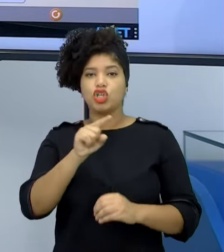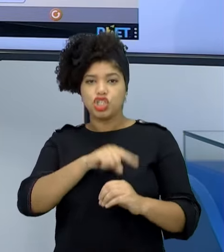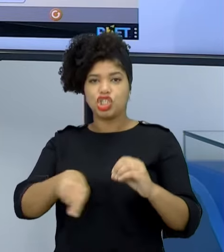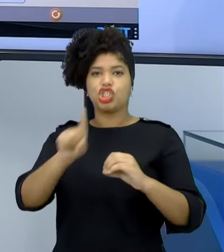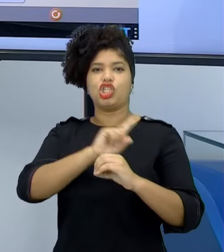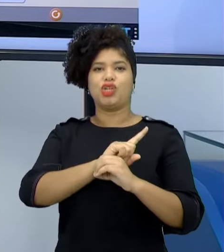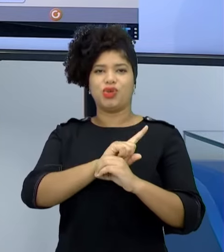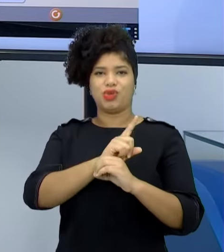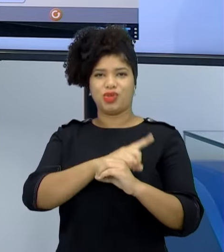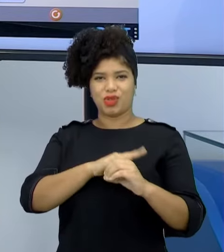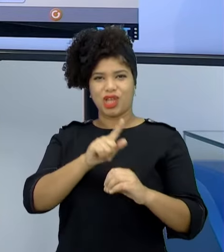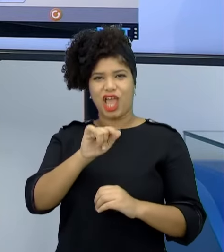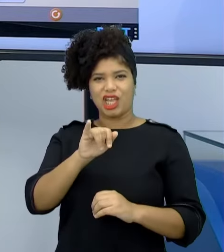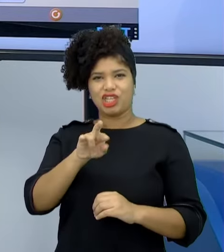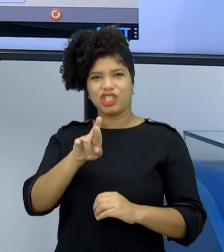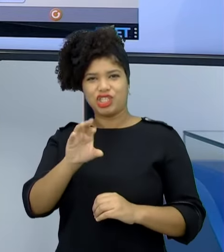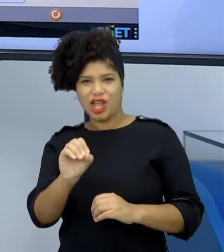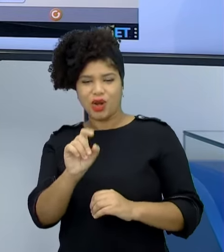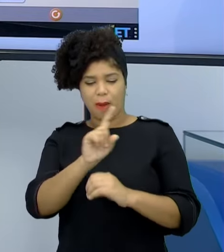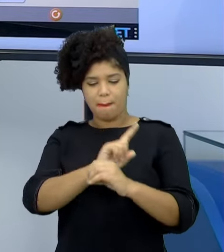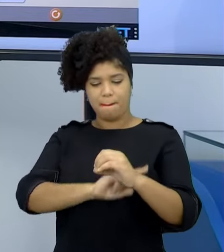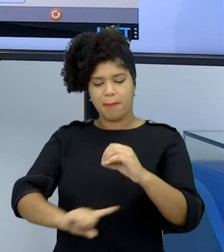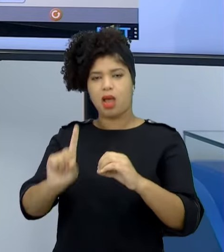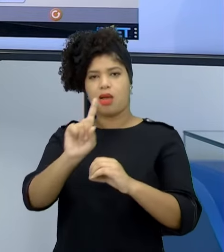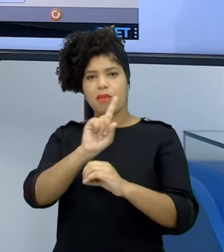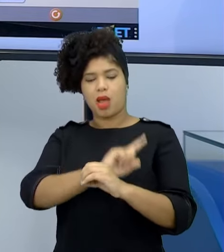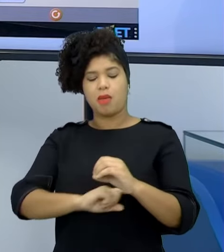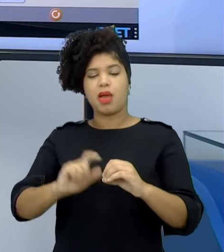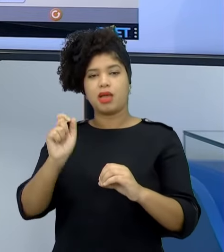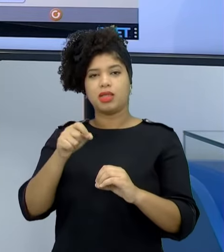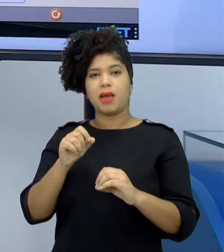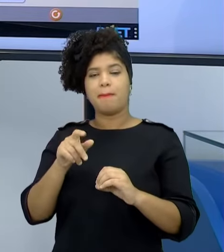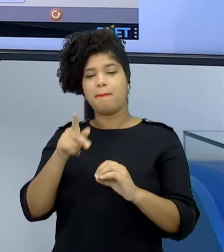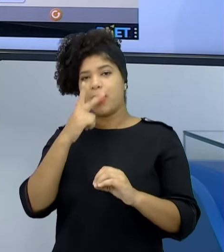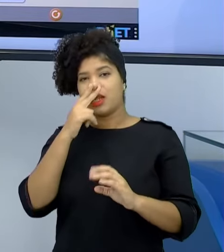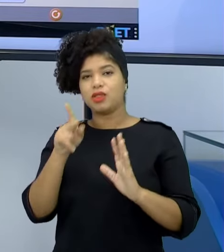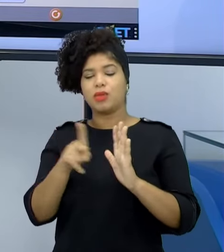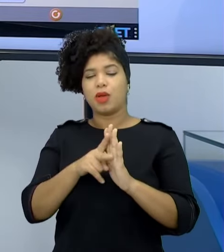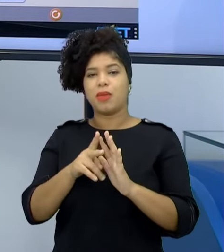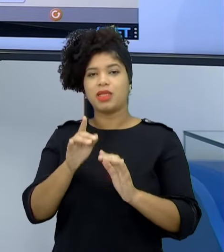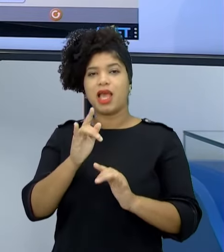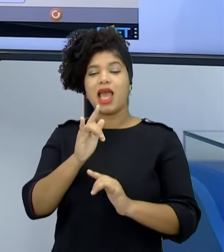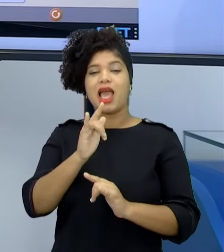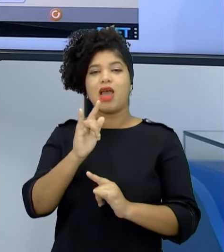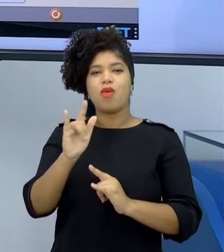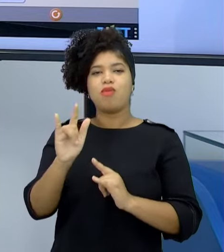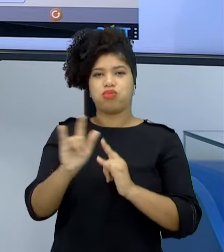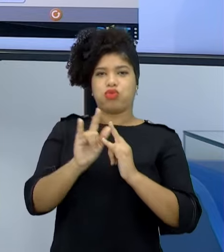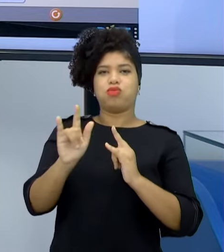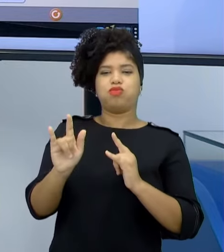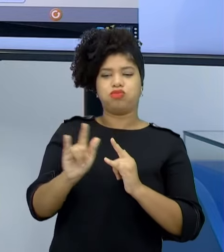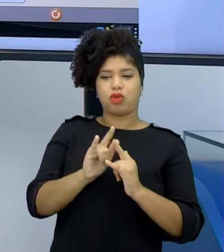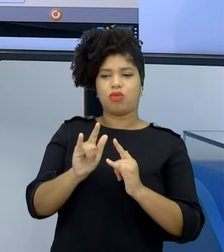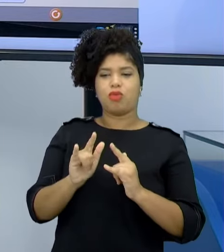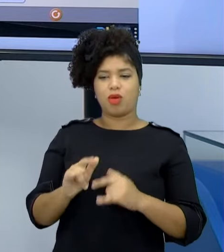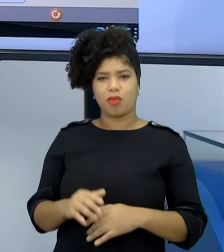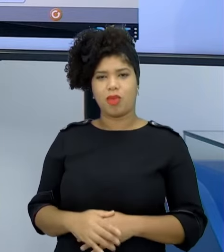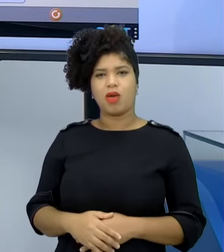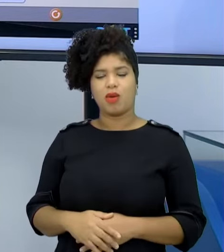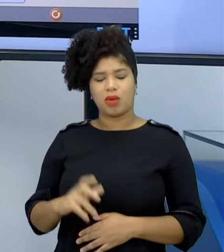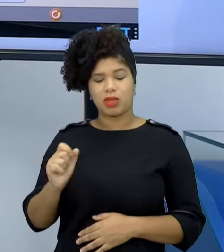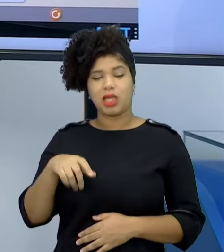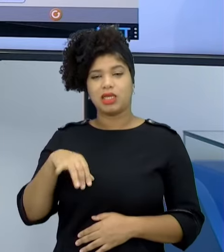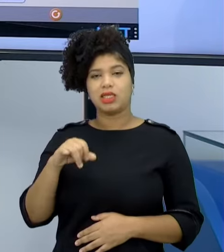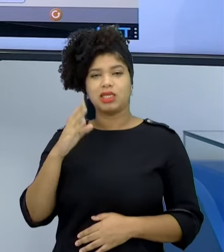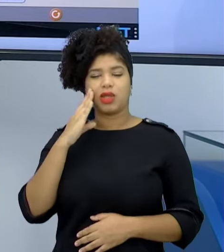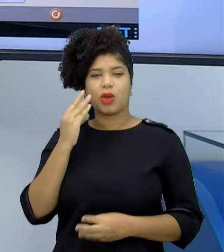um movimento, eu posso então criar um efeito magnético se eu tiver aí algumas prerrogativas, algumas dicas